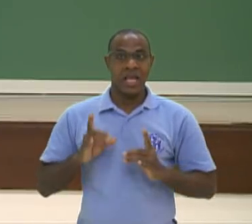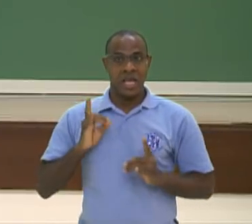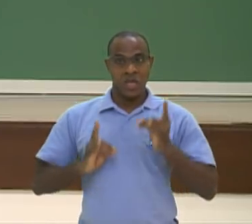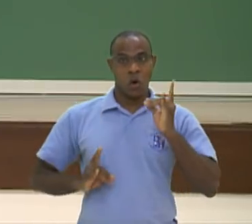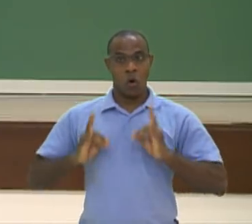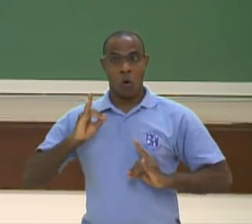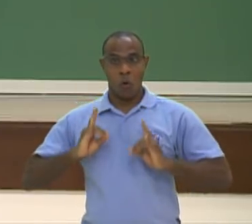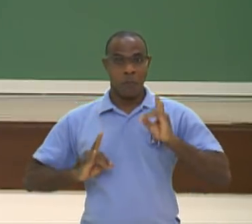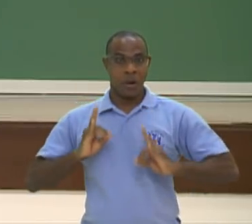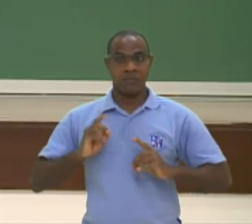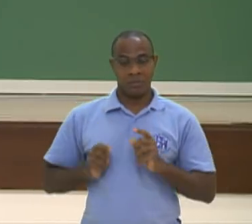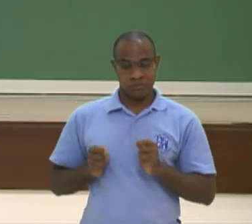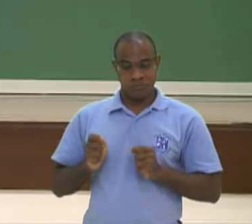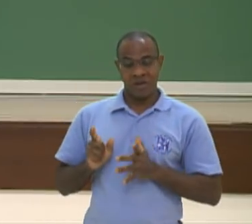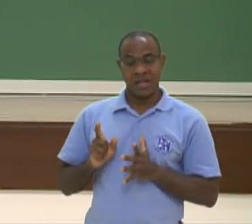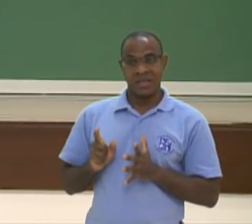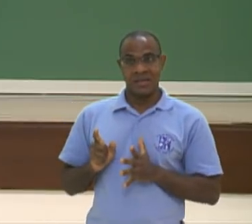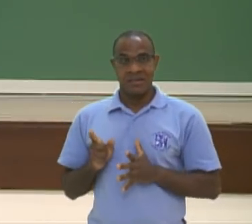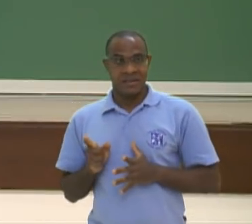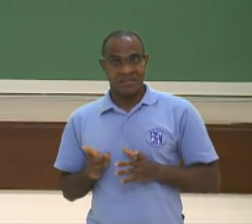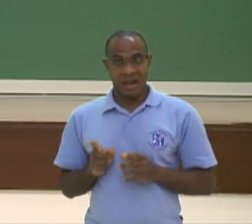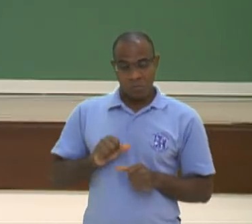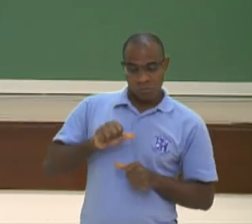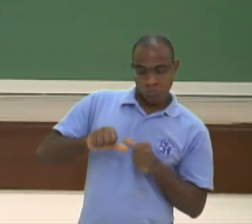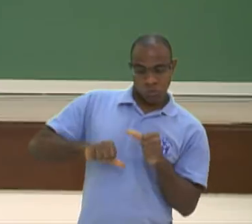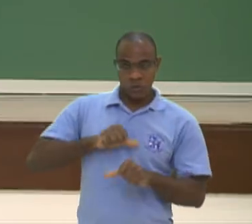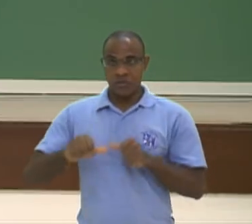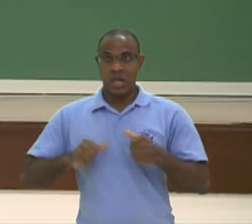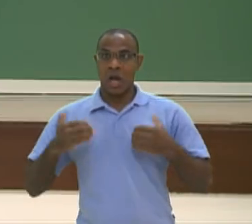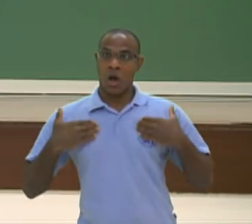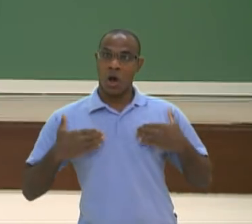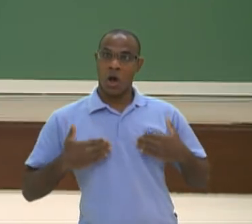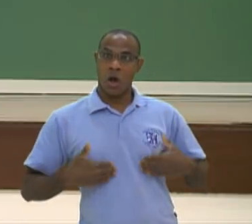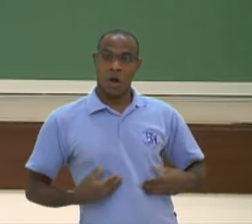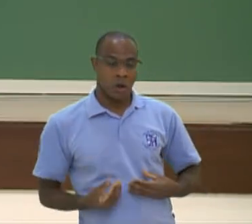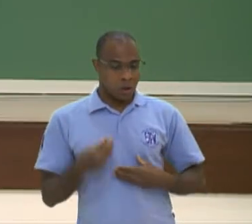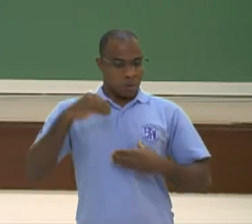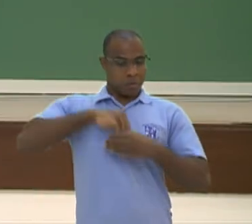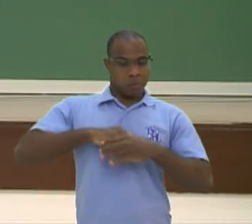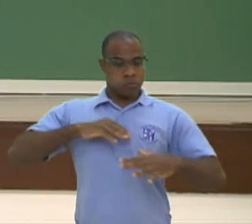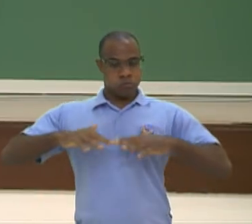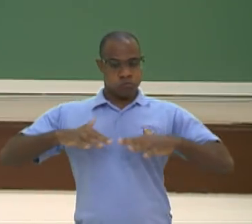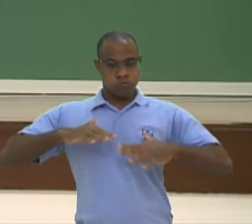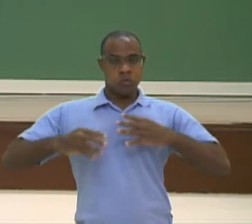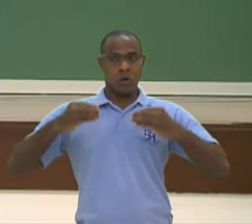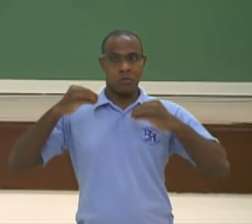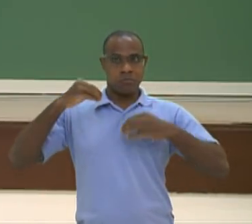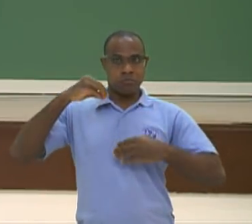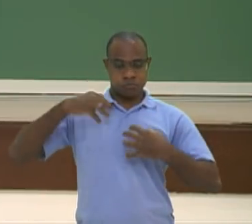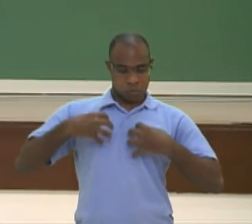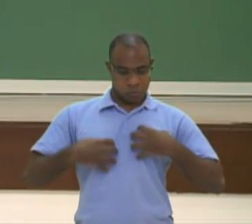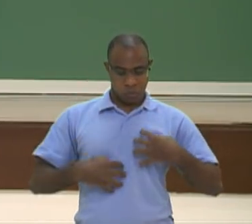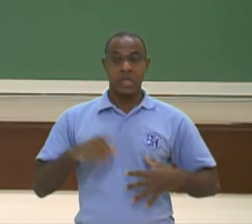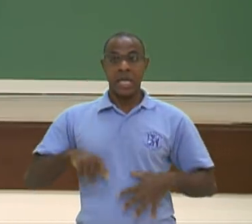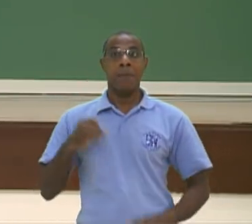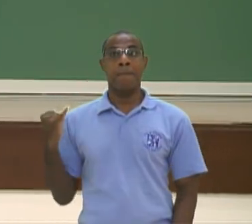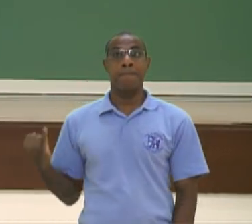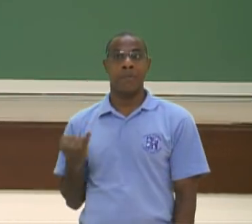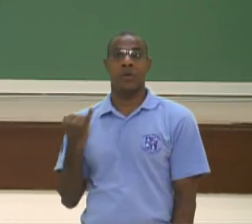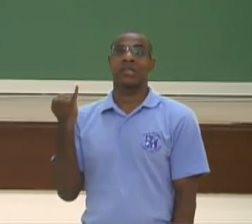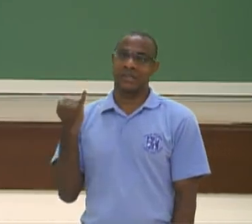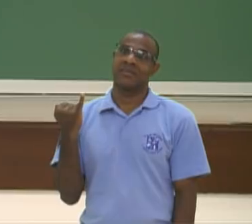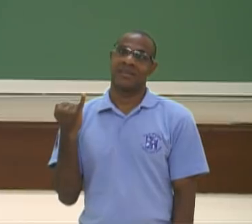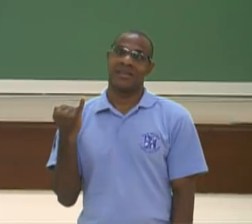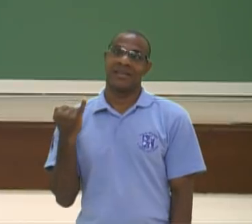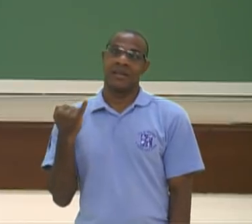corpo em várias situações, vão modificar, provocar reações no nosso organismo, tá? Que são fundamentais